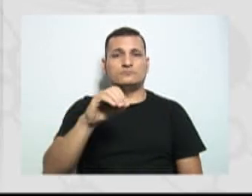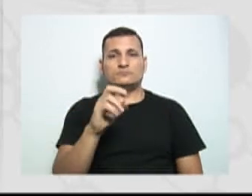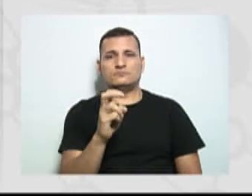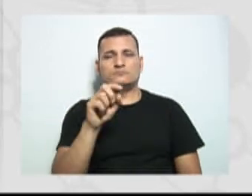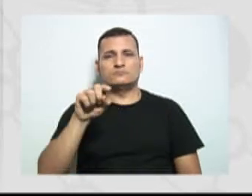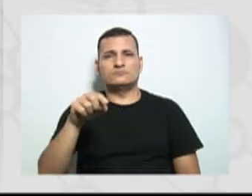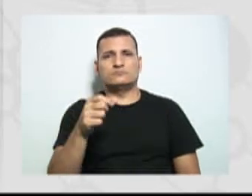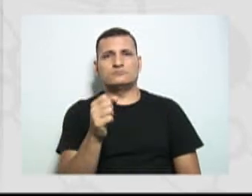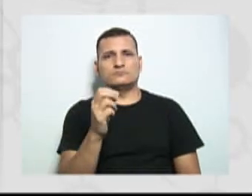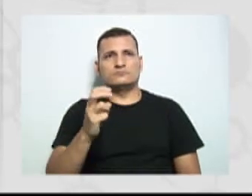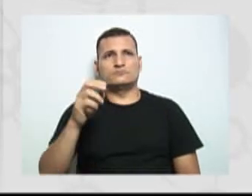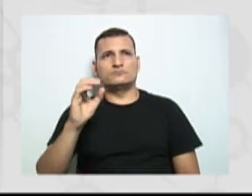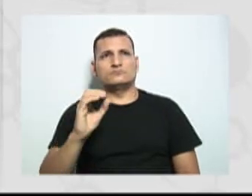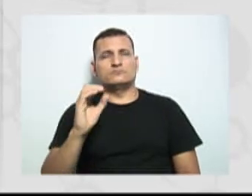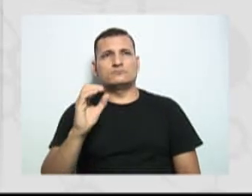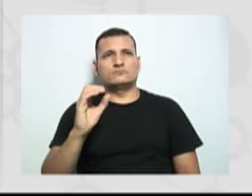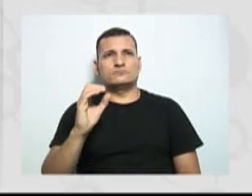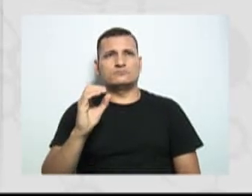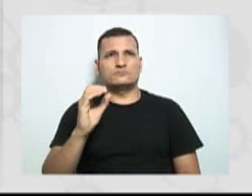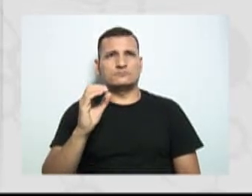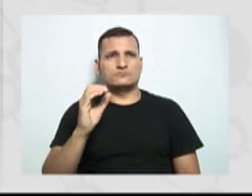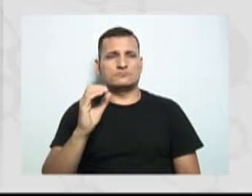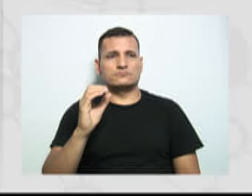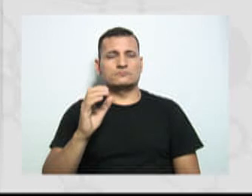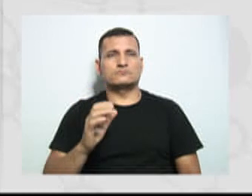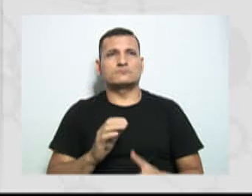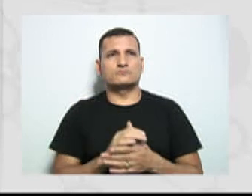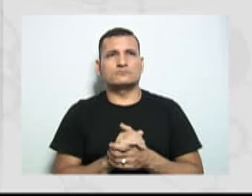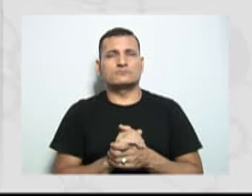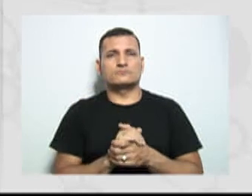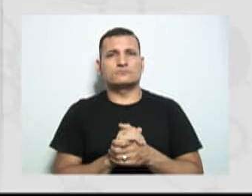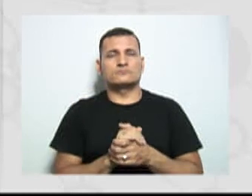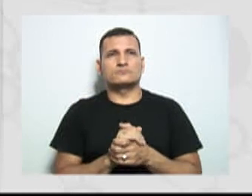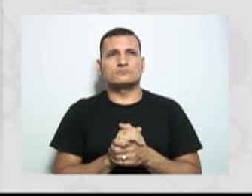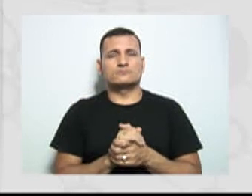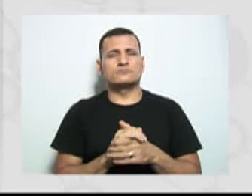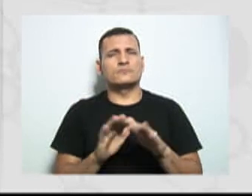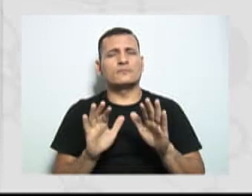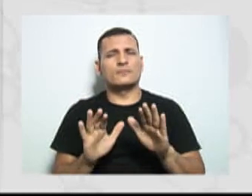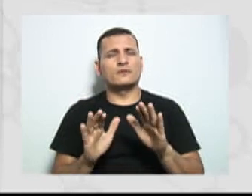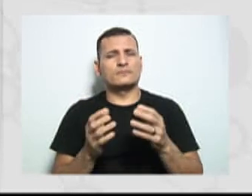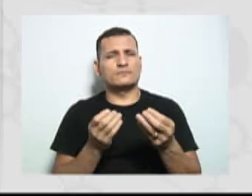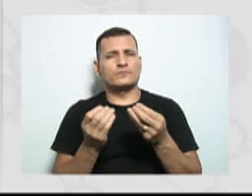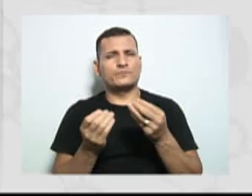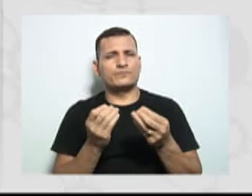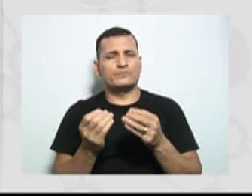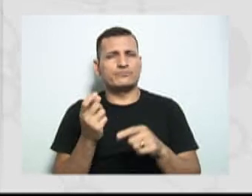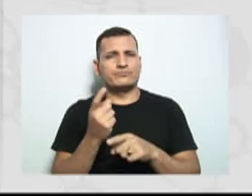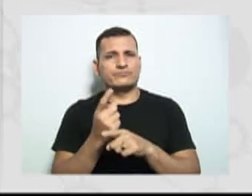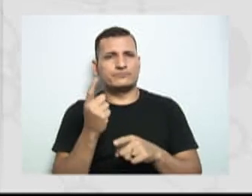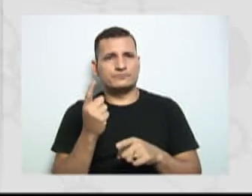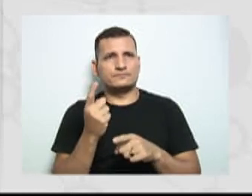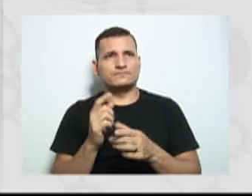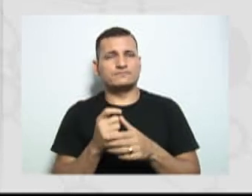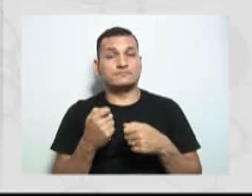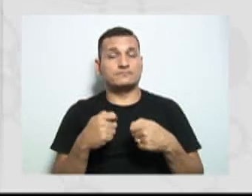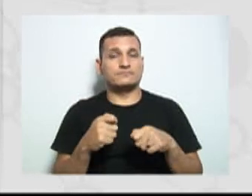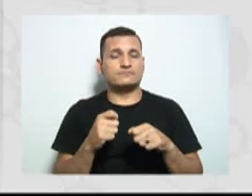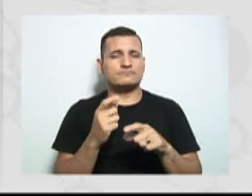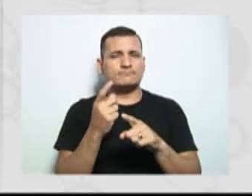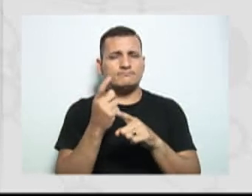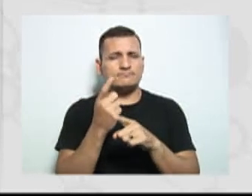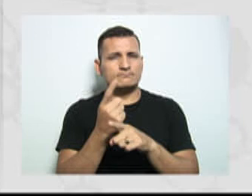8.905,85, que está aqui ele, ó. Todo o cálculo feito. Aí eu falo assim, como é que eu vou fazer para identificar? Eu preciso achar o